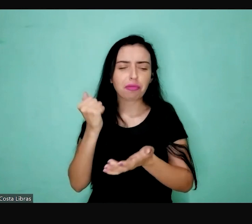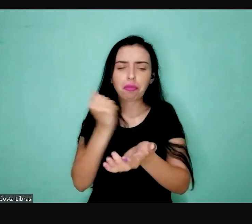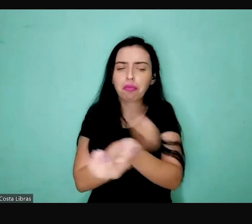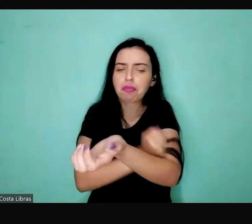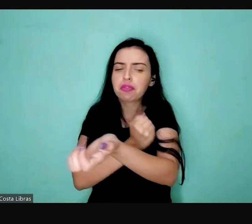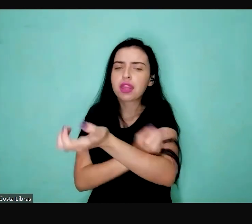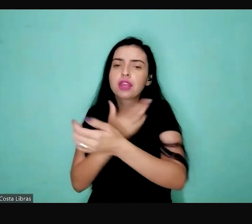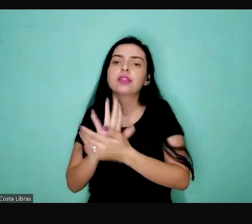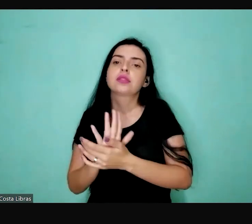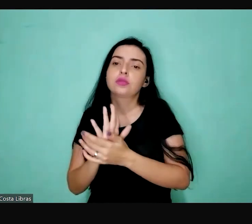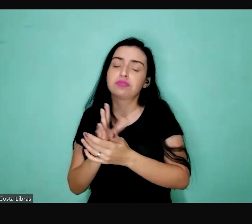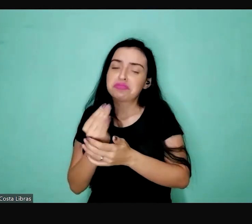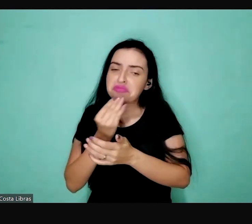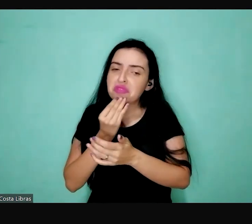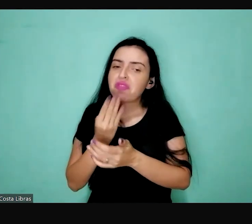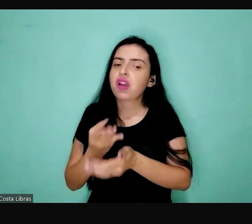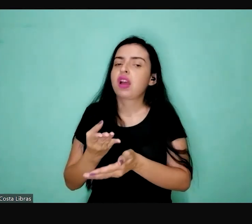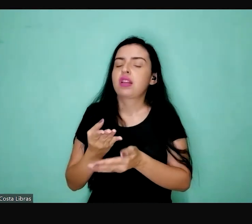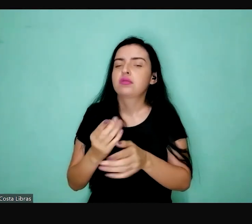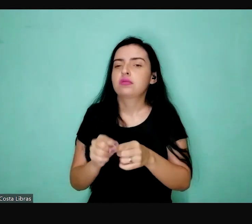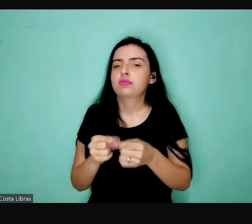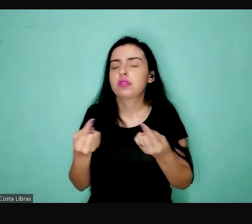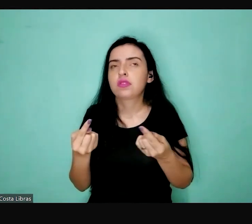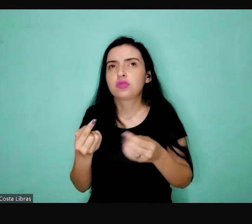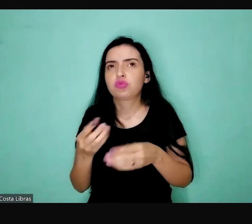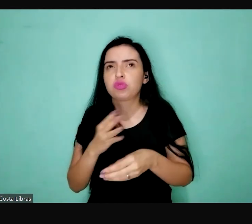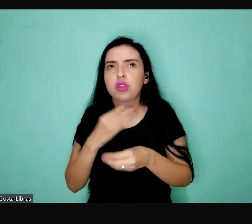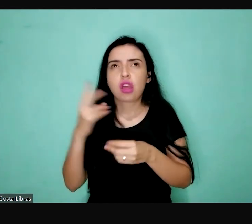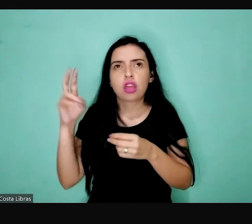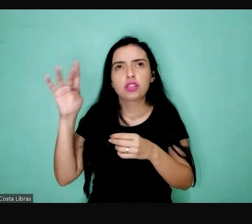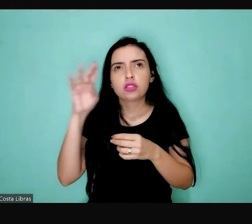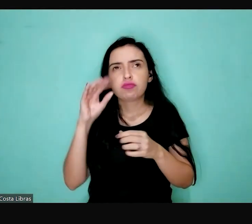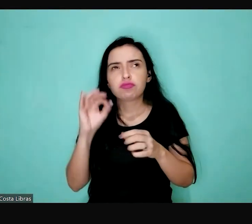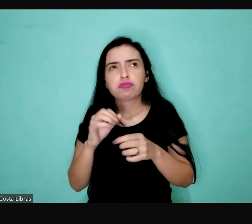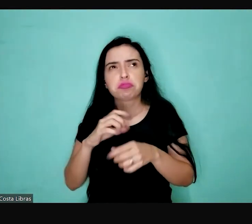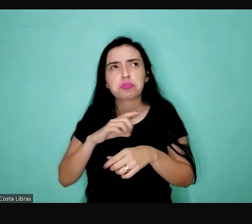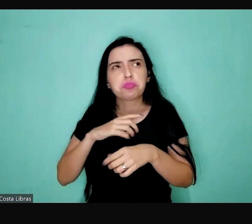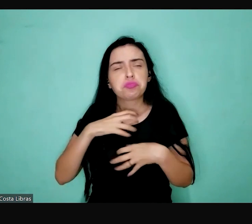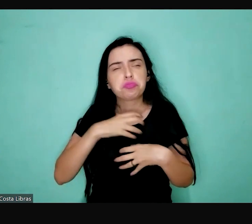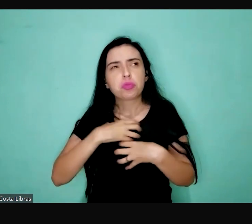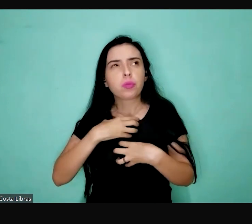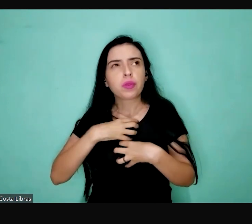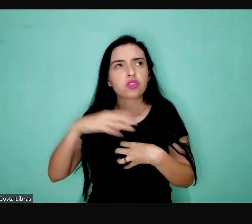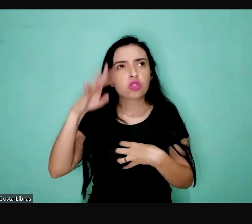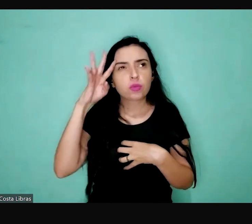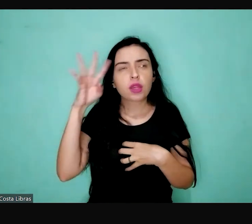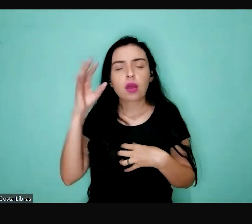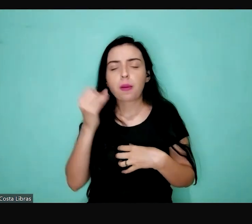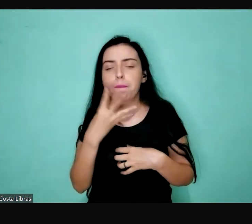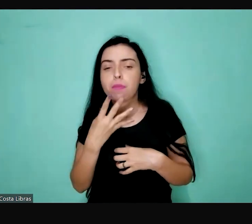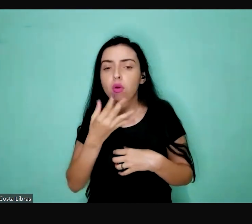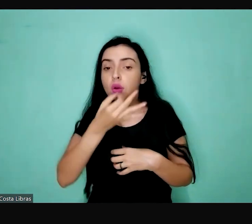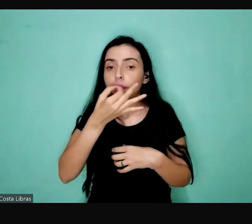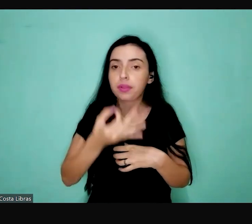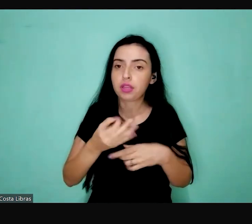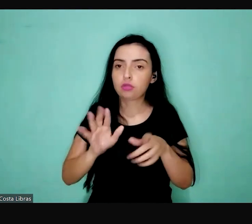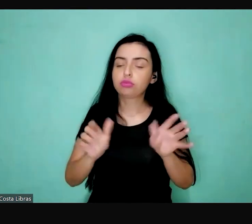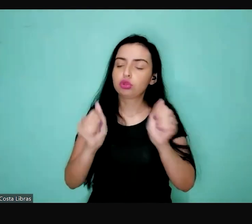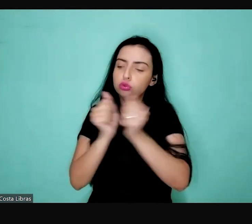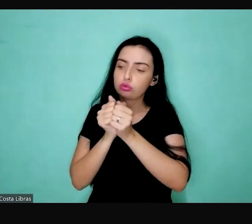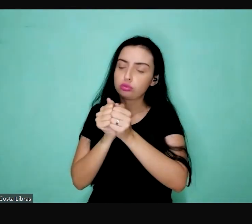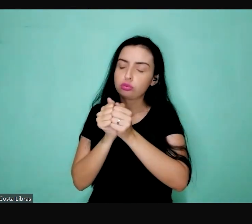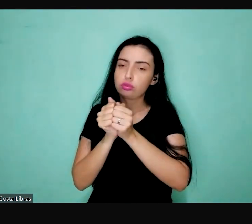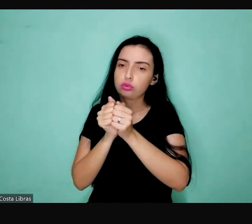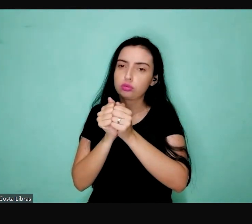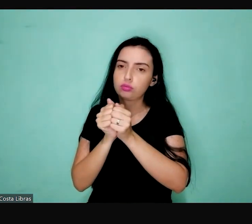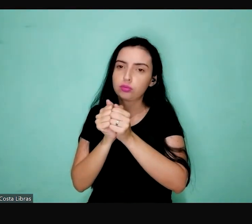que nós estamos numa fase de reflexão. As boas ideias são normalmente acompanhadas de